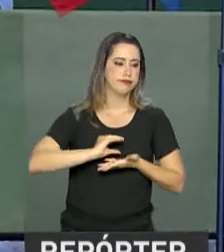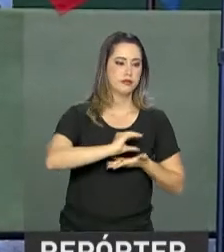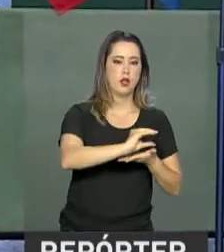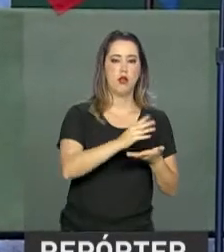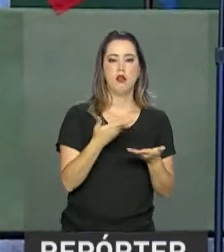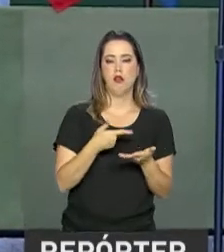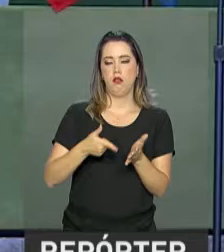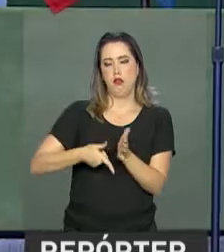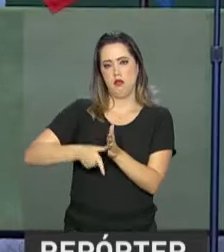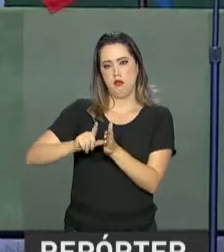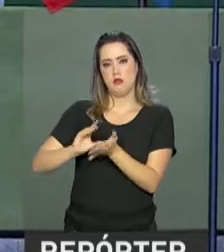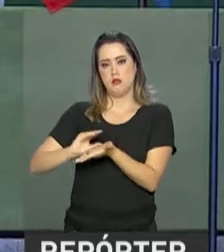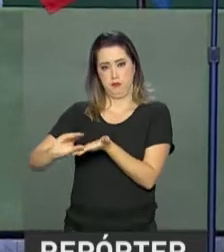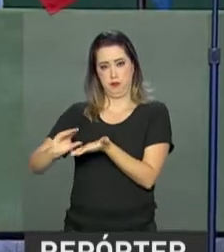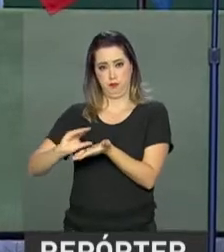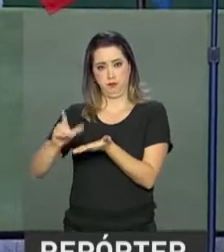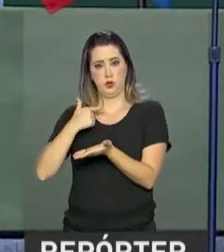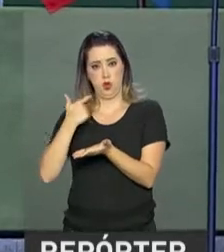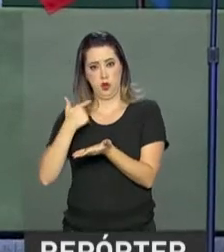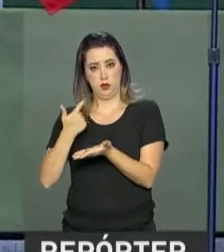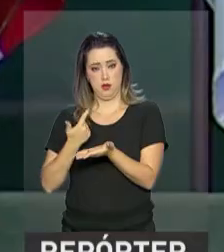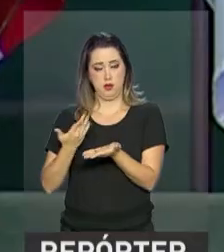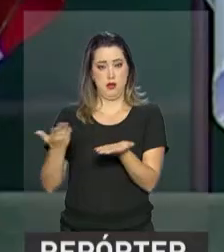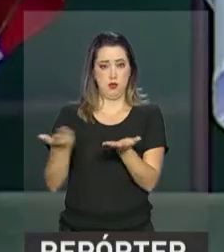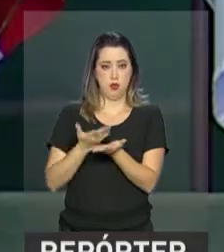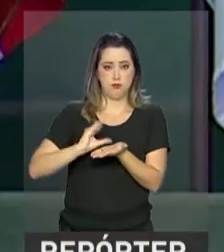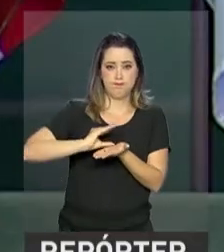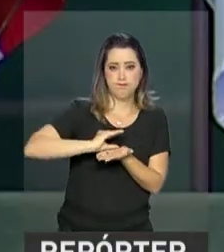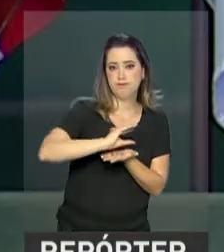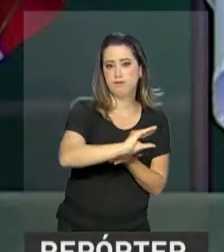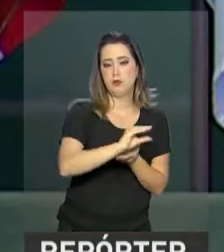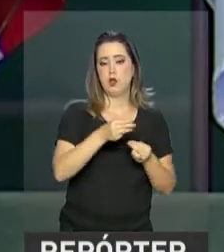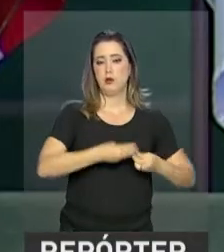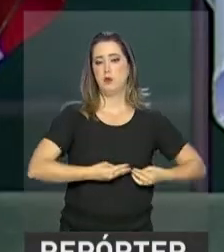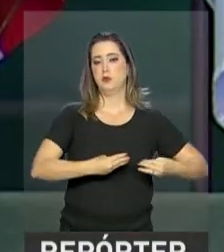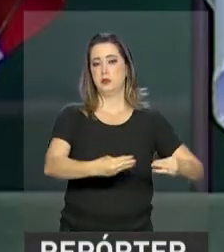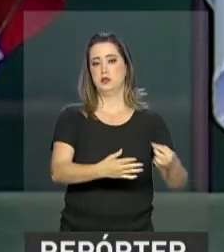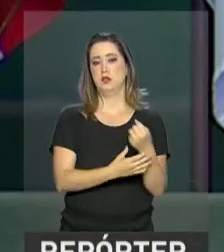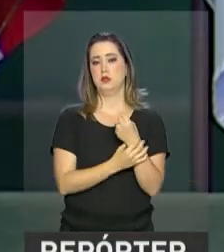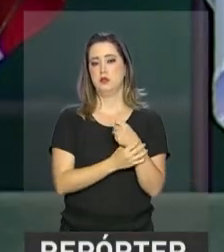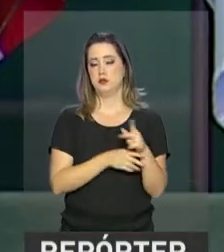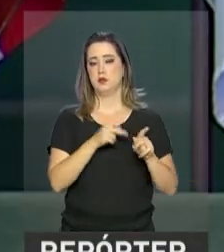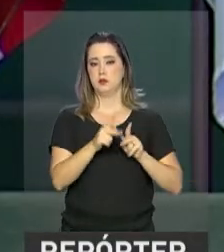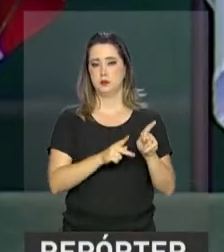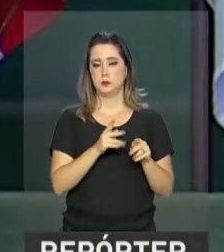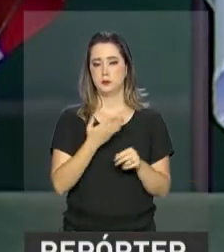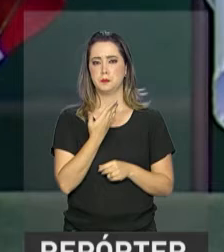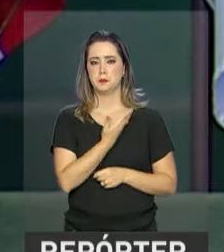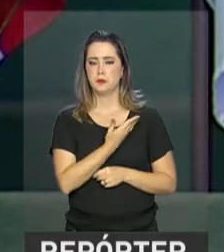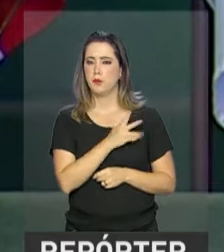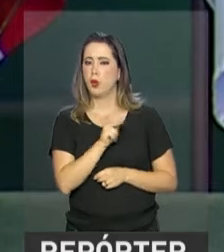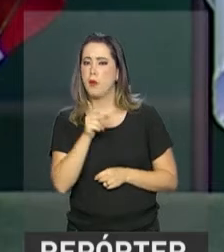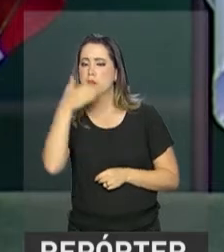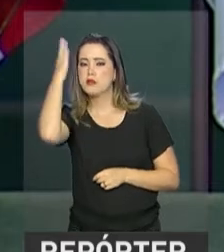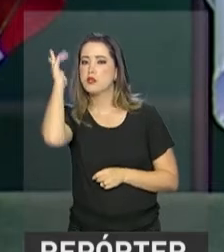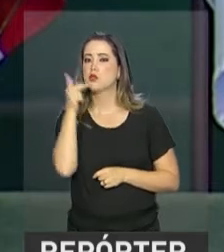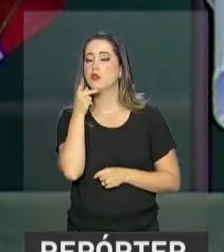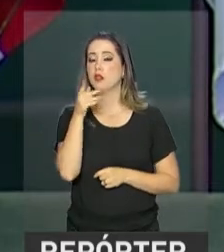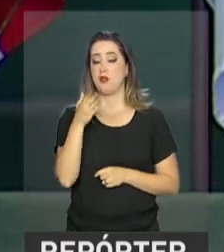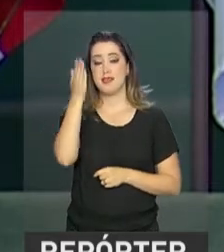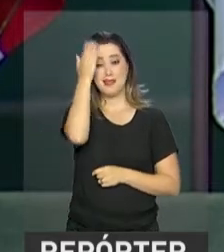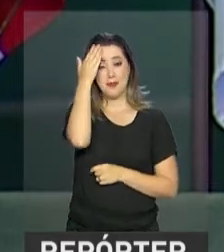para o ministério da segurança pública nós sabemos que o crime organizado é altamente sofisticado